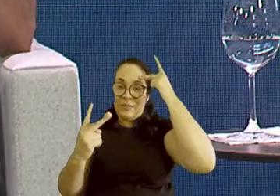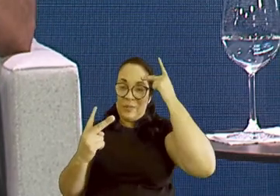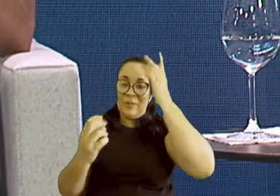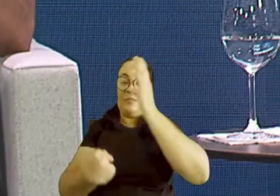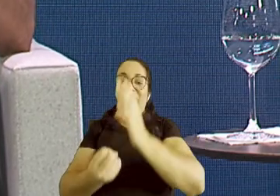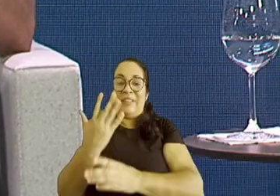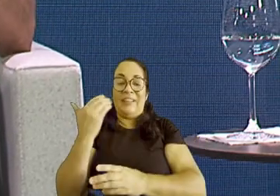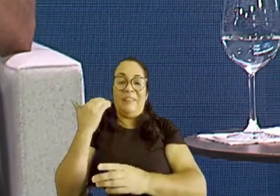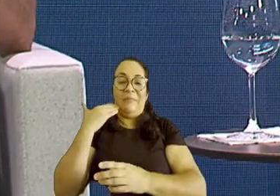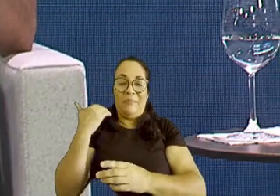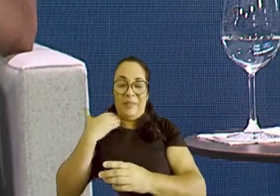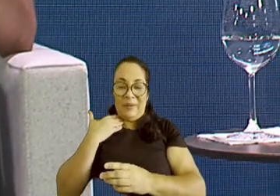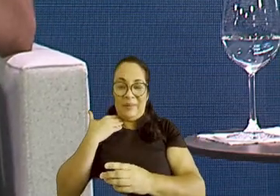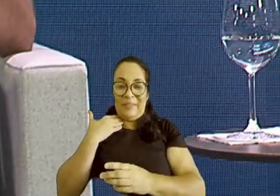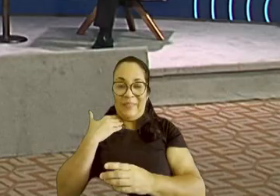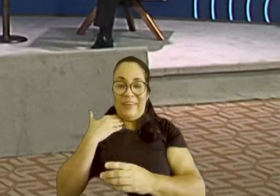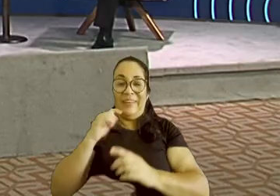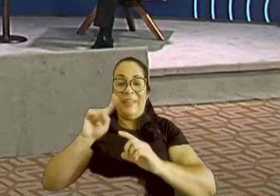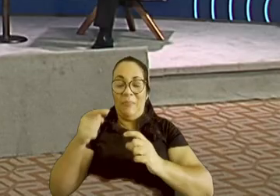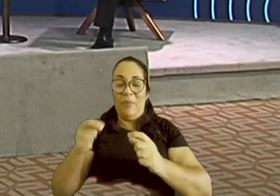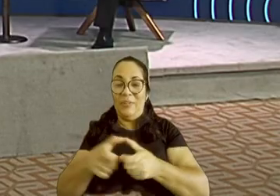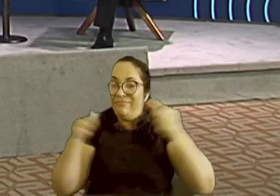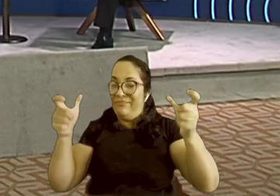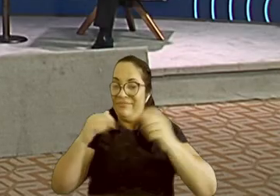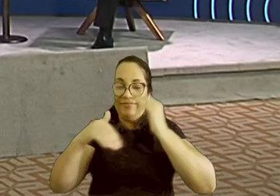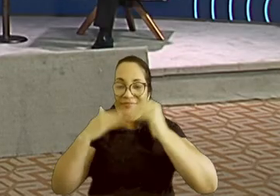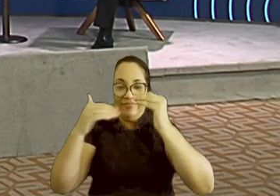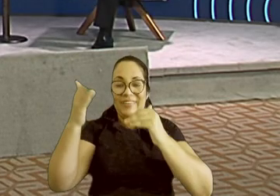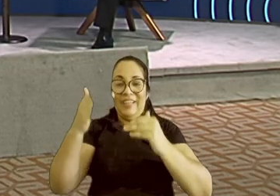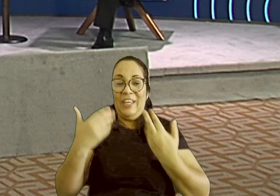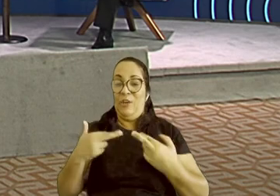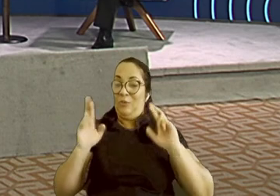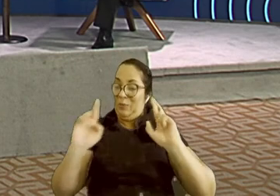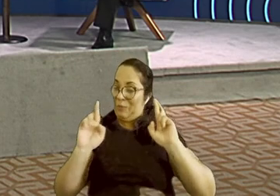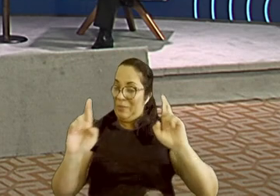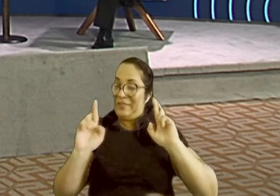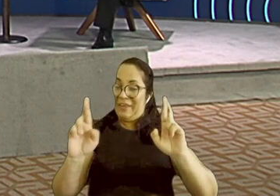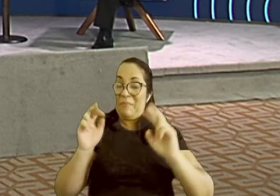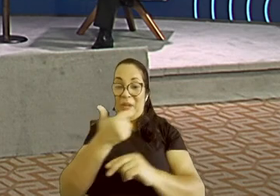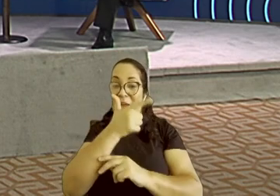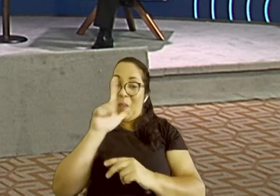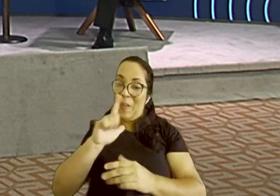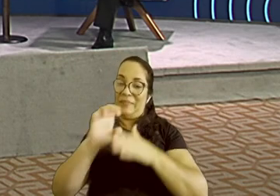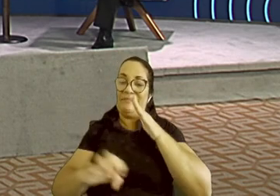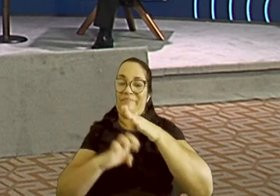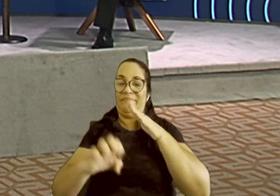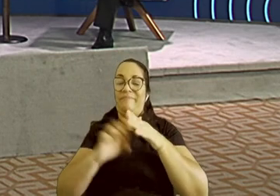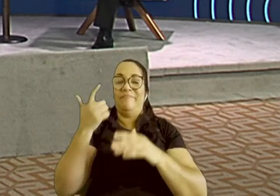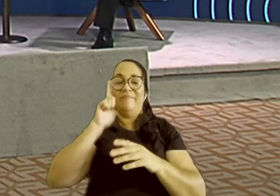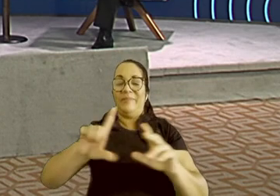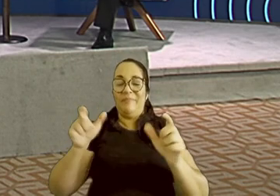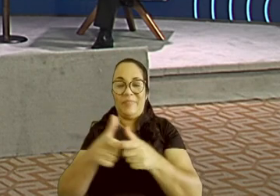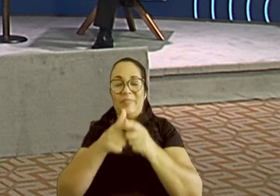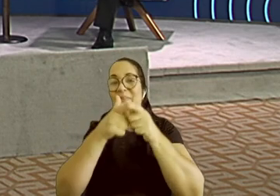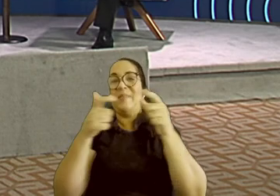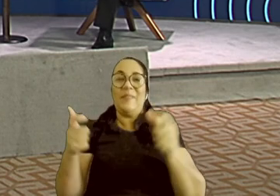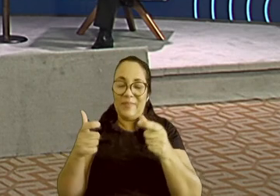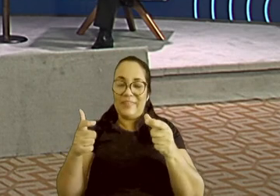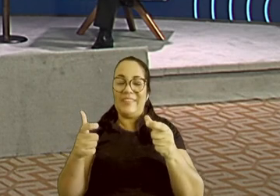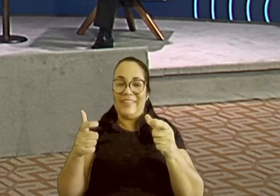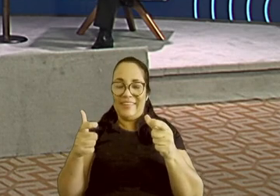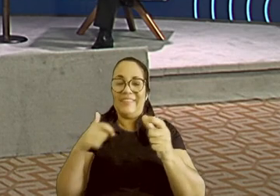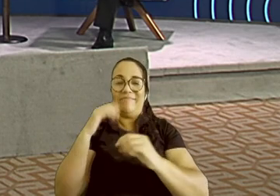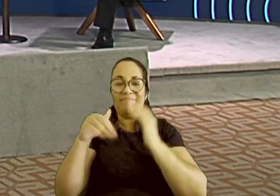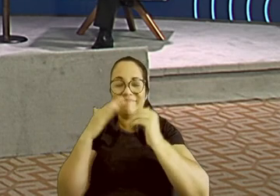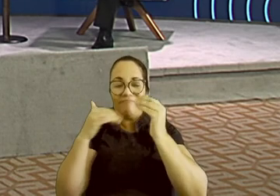torcer para que mais casos como esse né acho que eu tô numa casa que que ainda é o ipeu mas bem sucedido de uma empresa de tecnologia